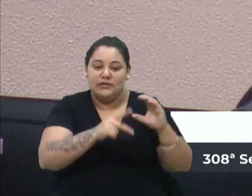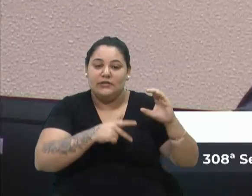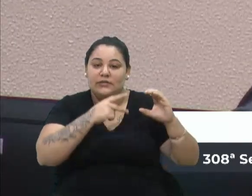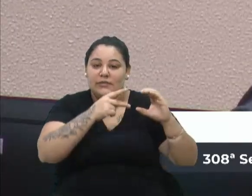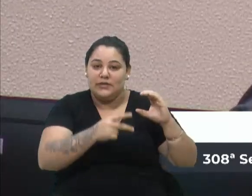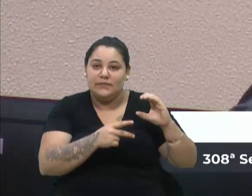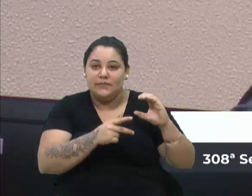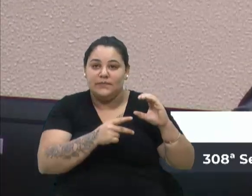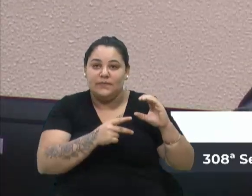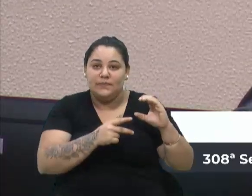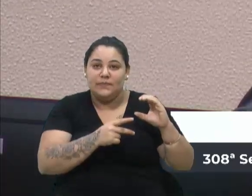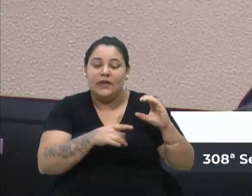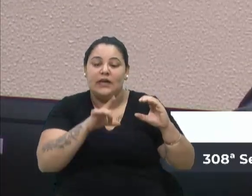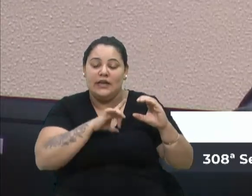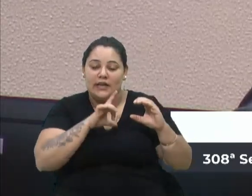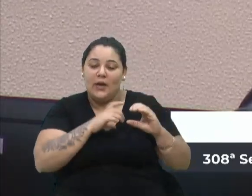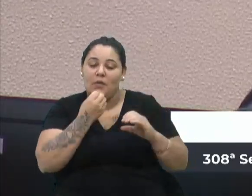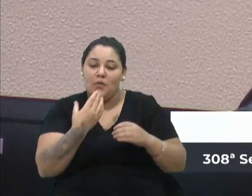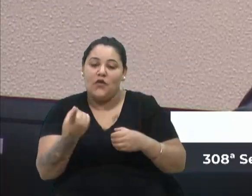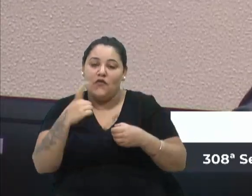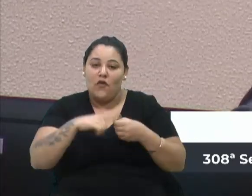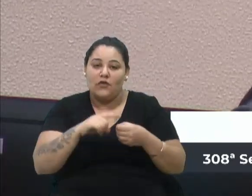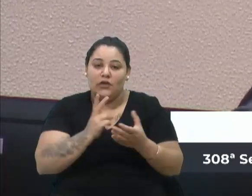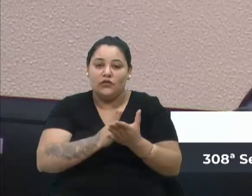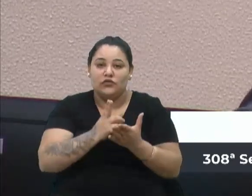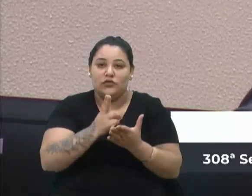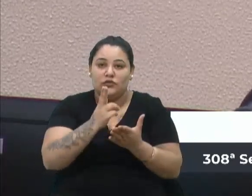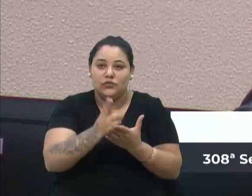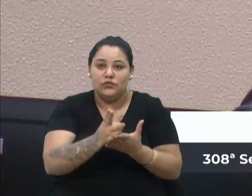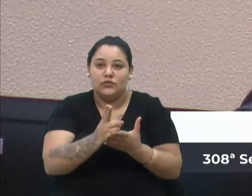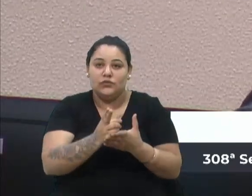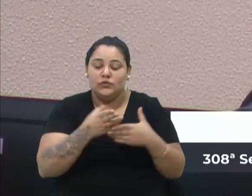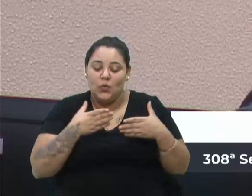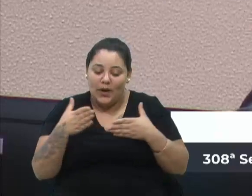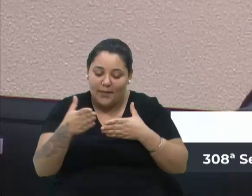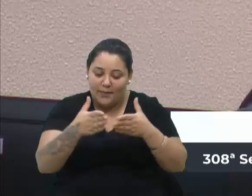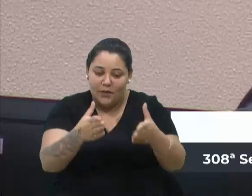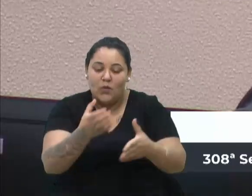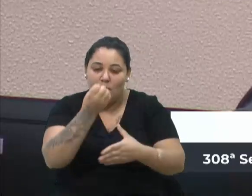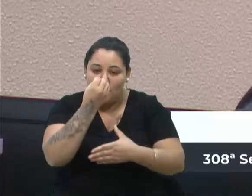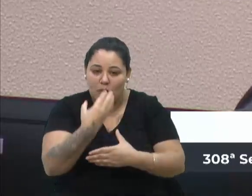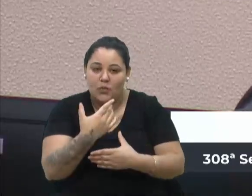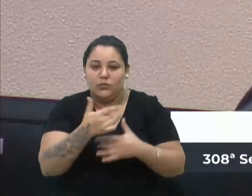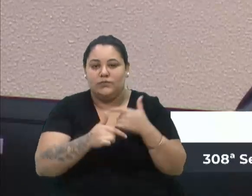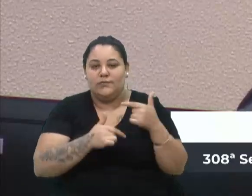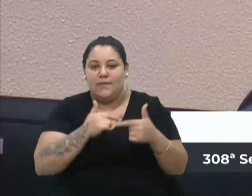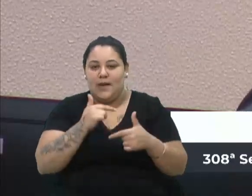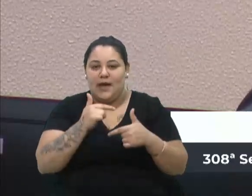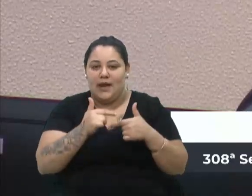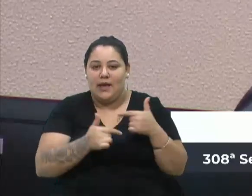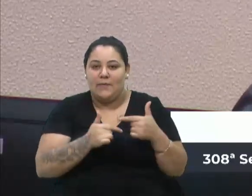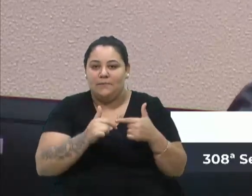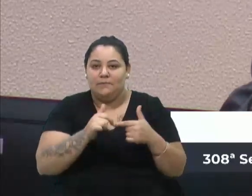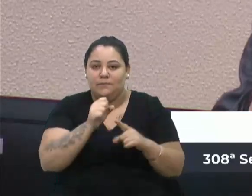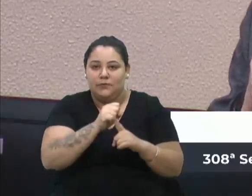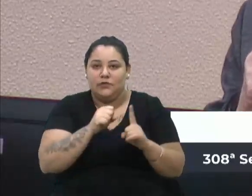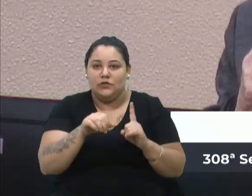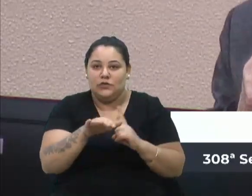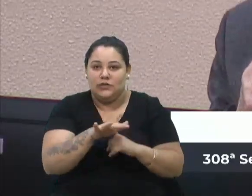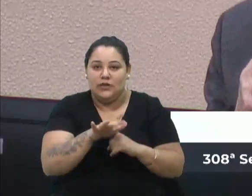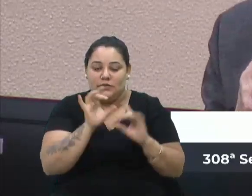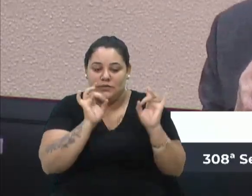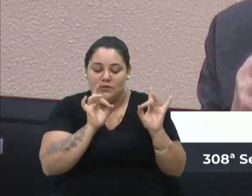e que ele tenha o retorno e que continue a sua caminhada e o seu trabalho social especialmente